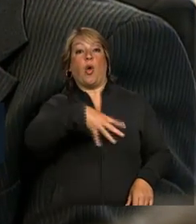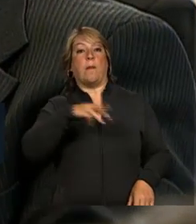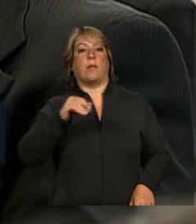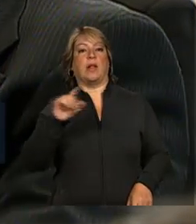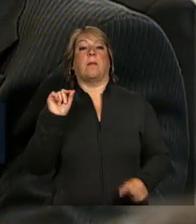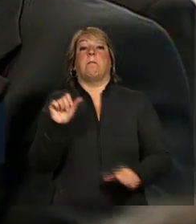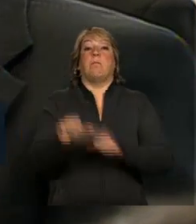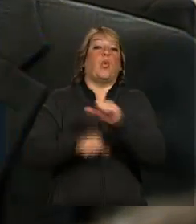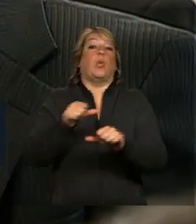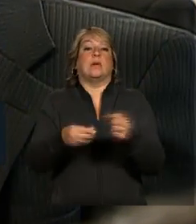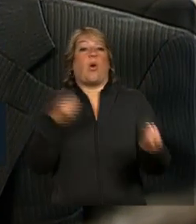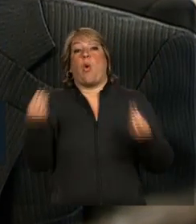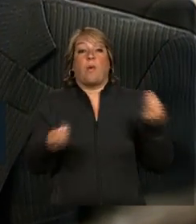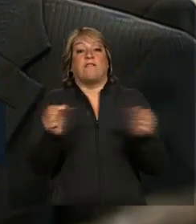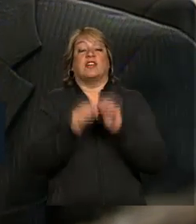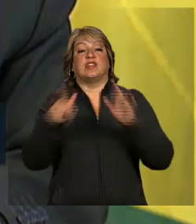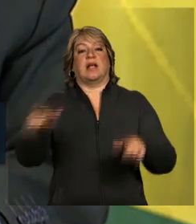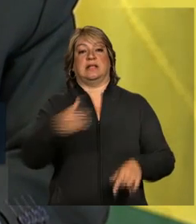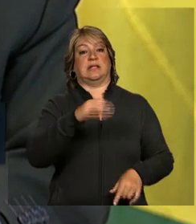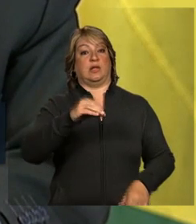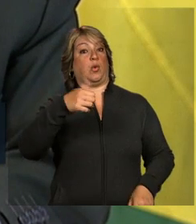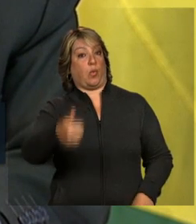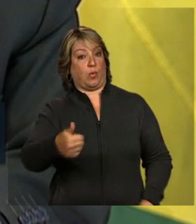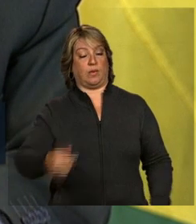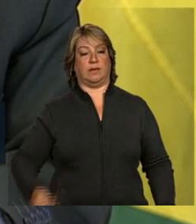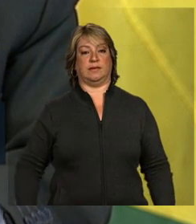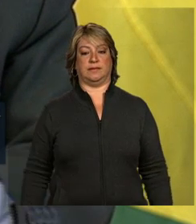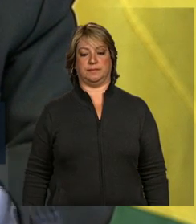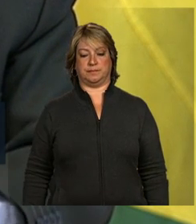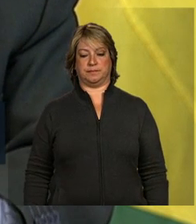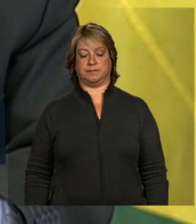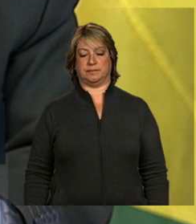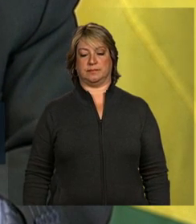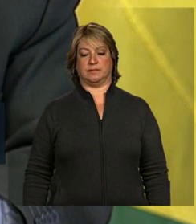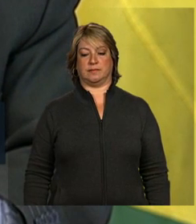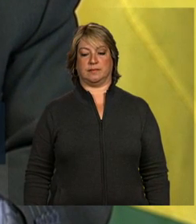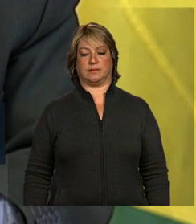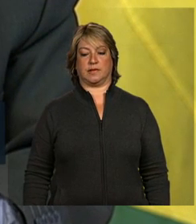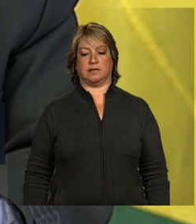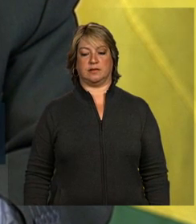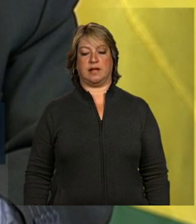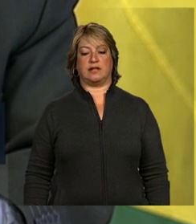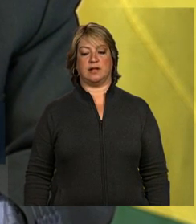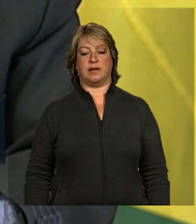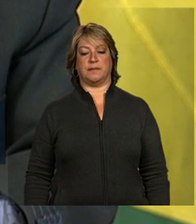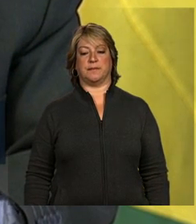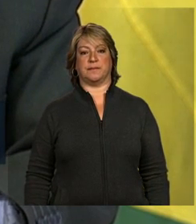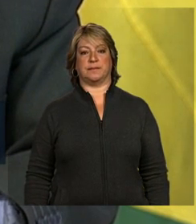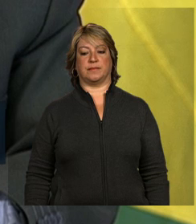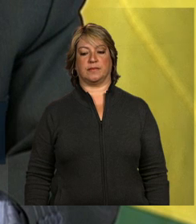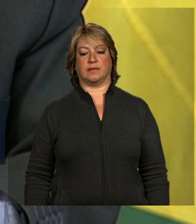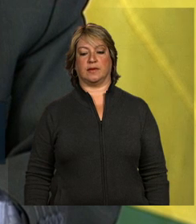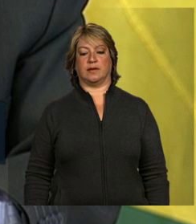alguma forma o que foi feito já na 101 bem o que eu gostaria de de de registrar em relação